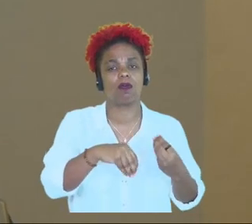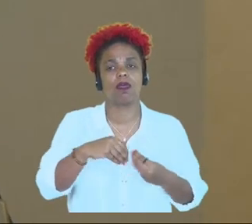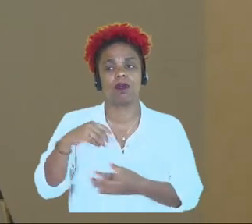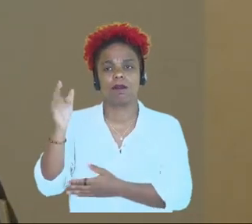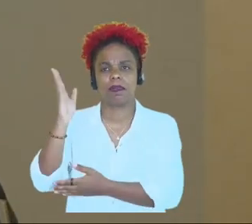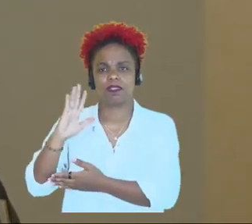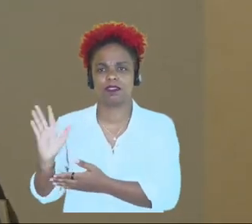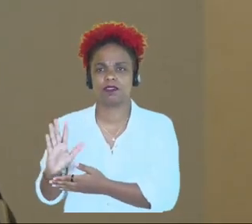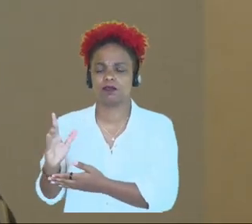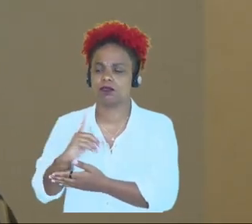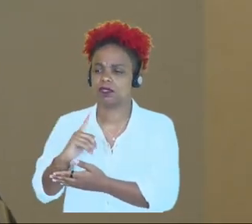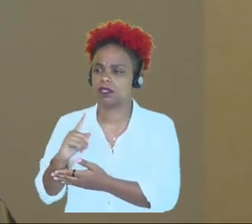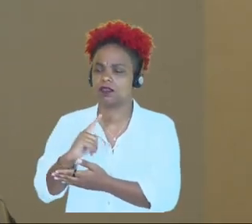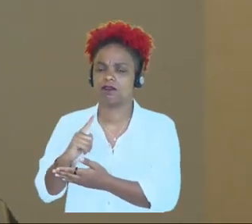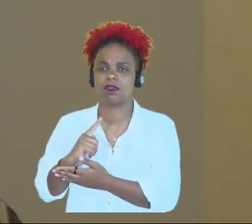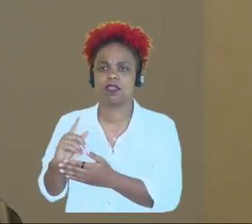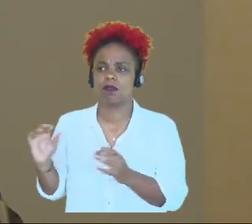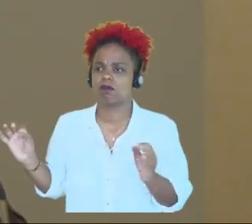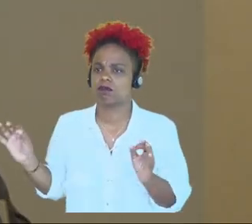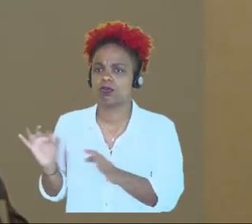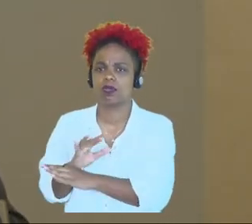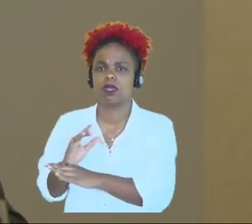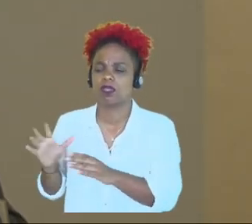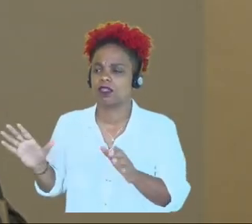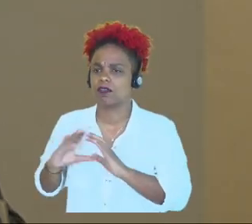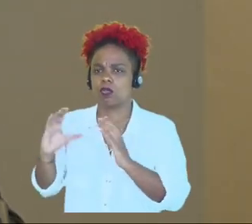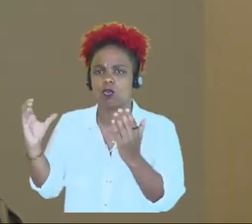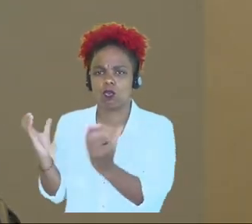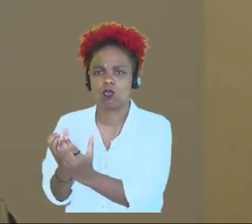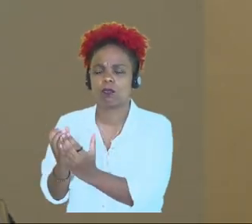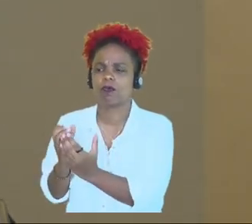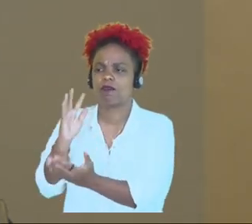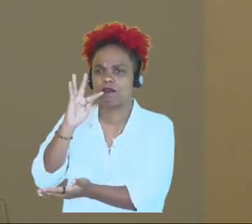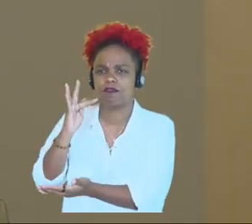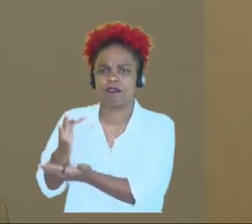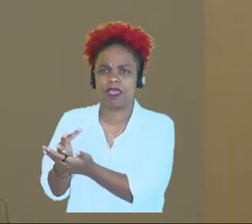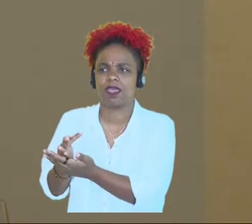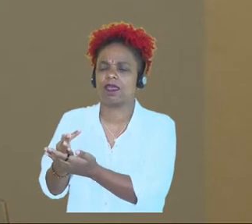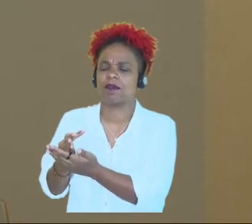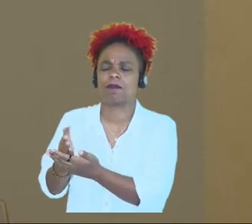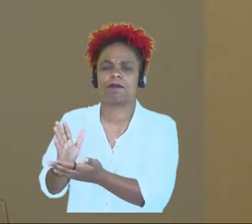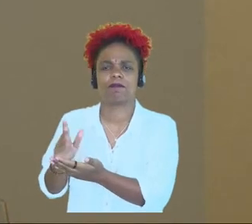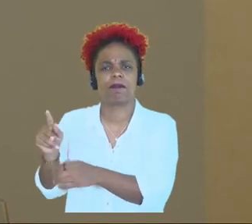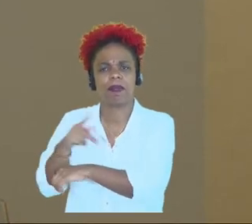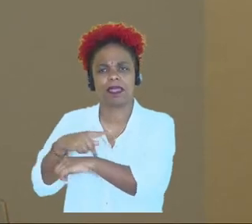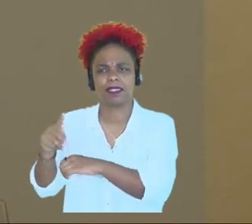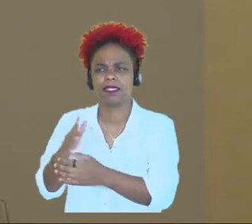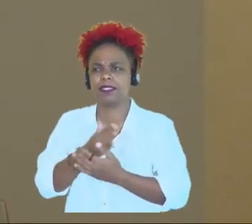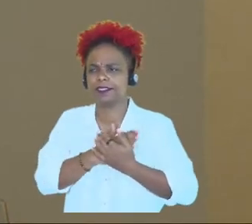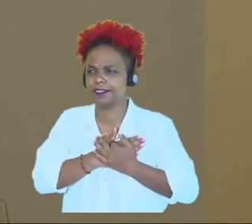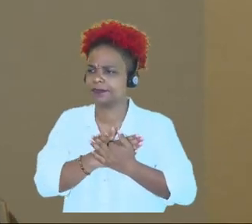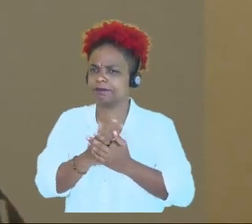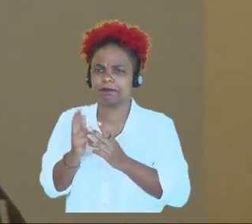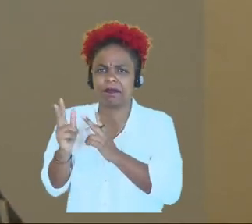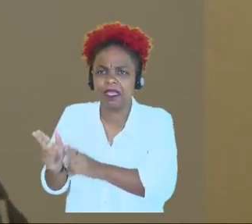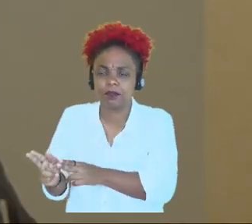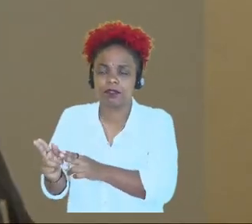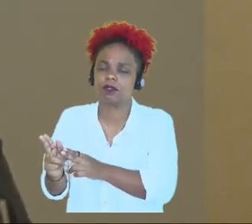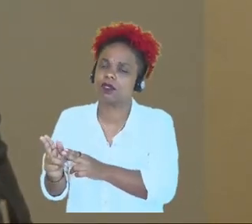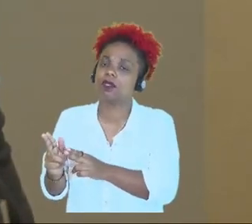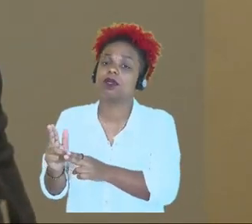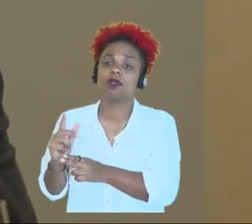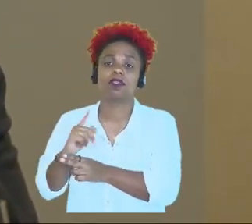Brasil total, em que nação e fé se fundem numa coisa só, a gente acaba abrindo